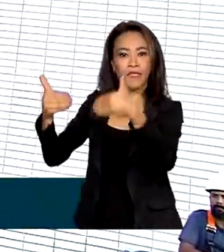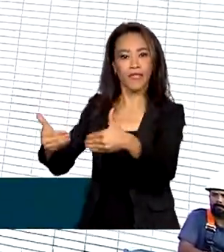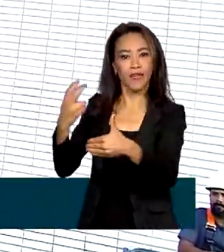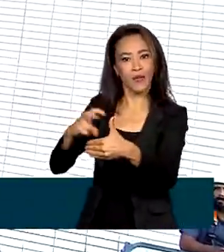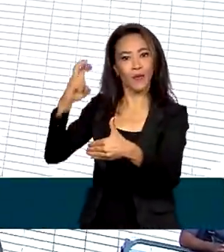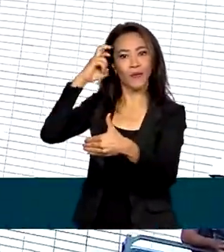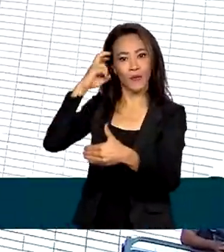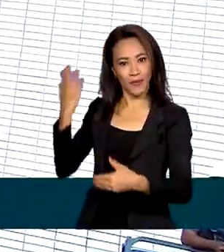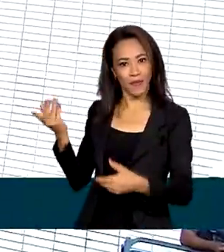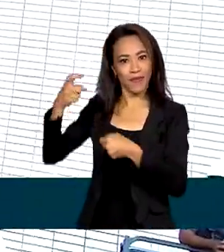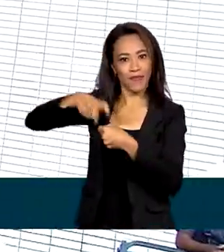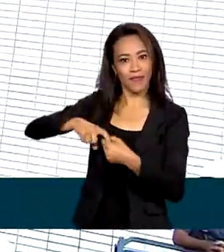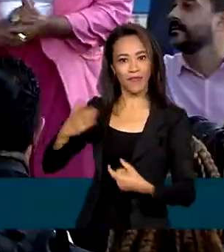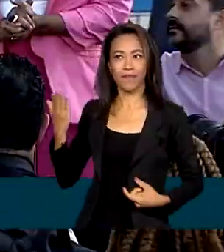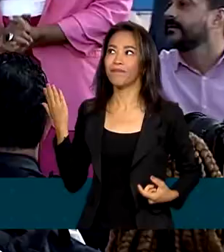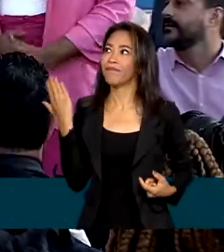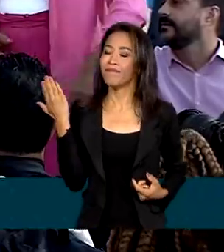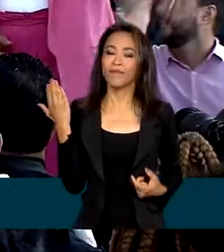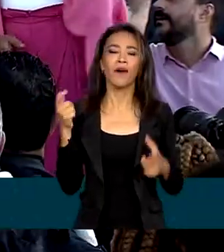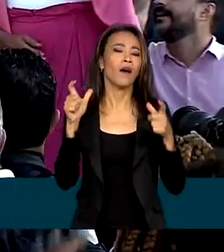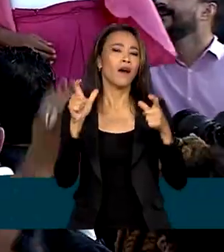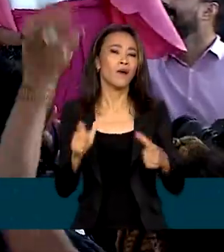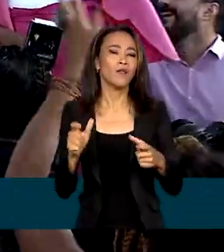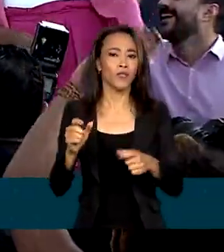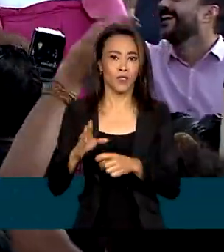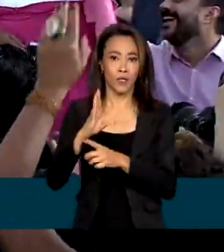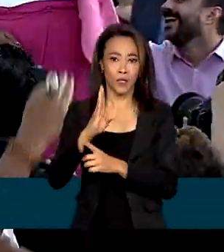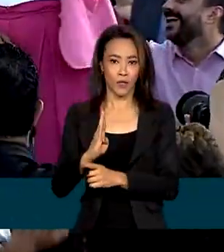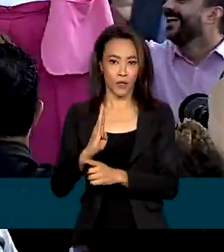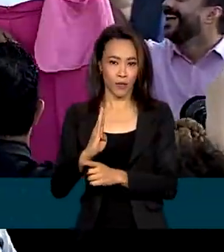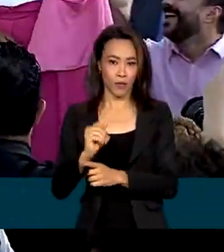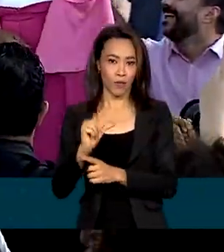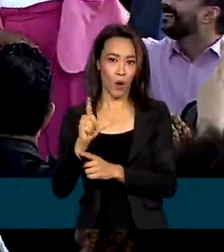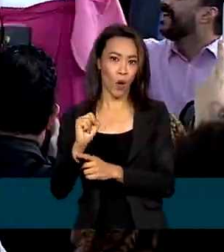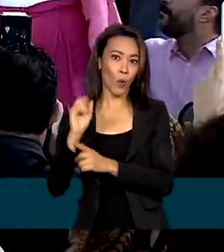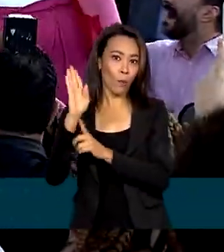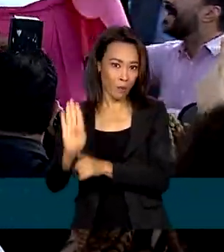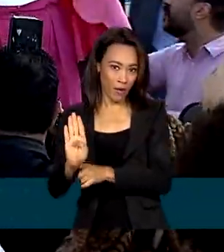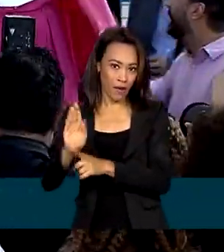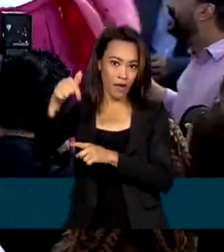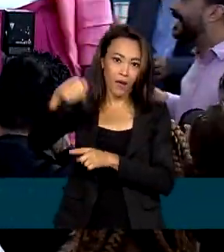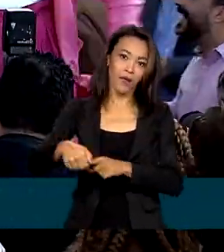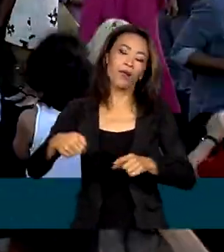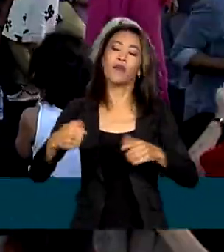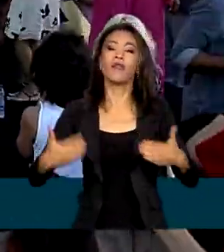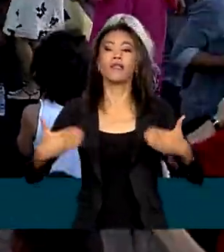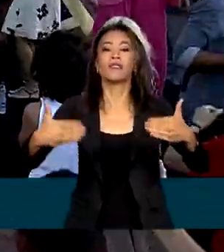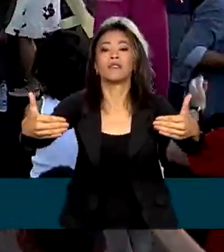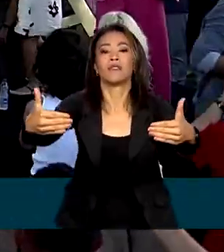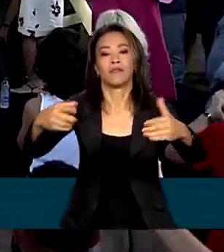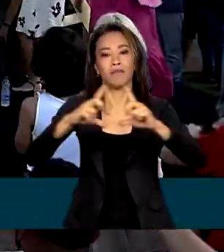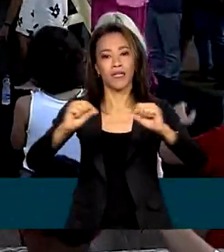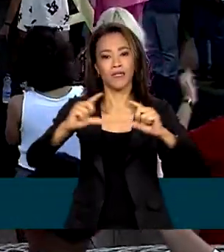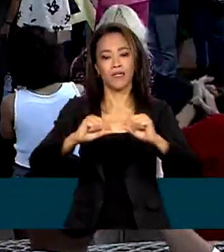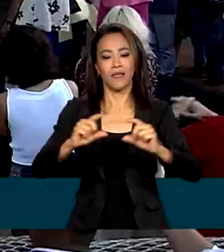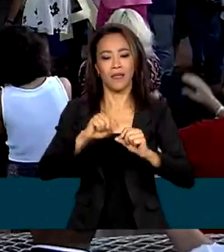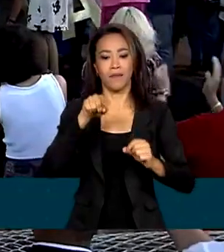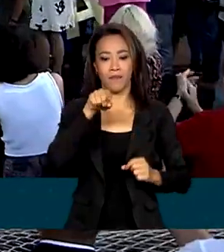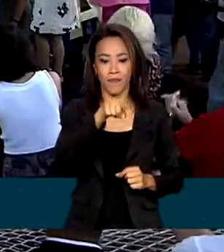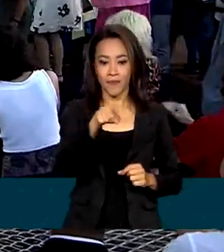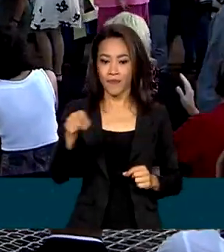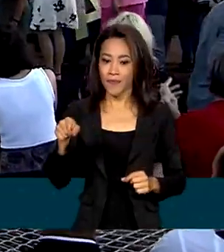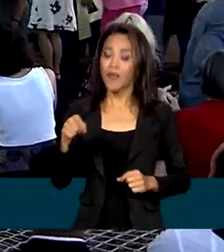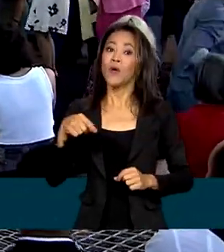na fachada do prédio, localizado no Bloco B, na Esplanada dos Ministérios, em Brasília. No endereço, a